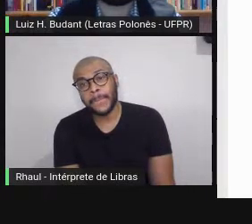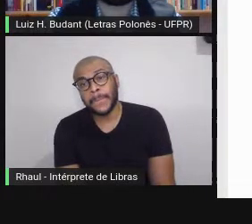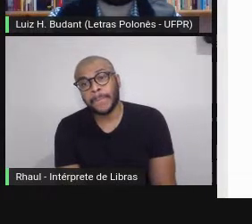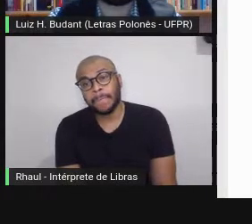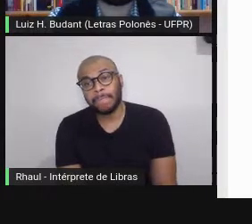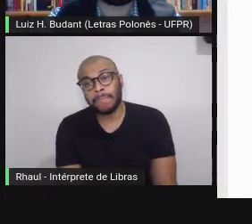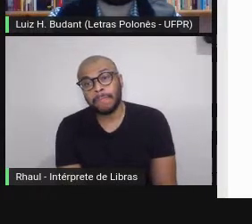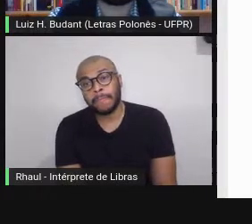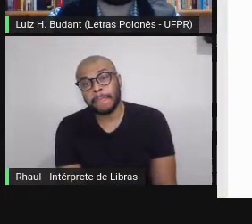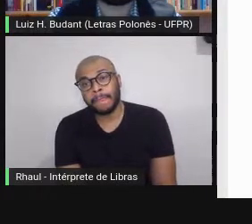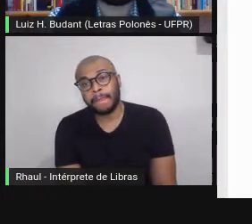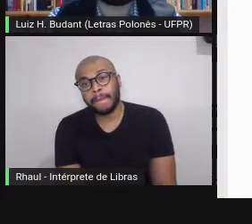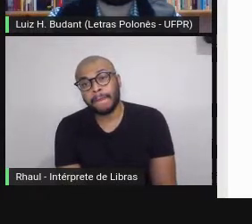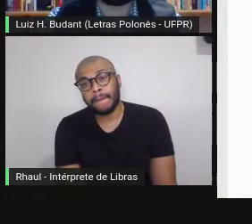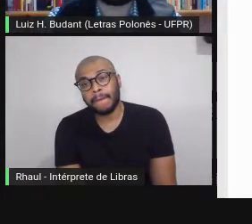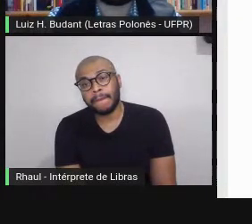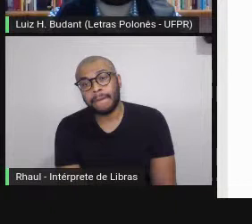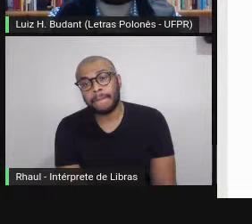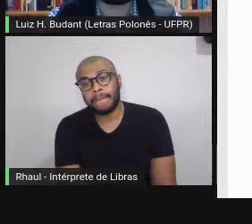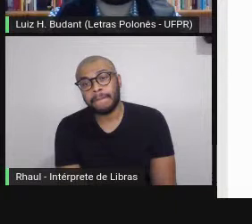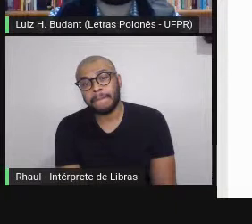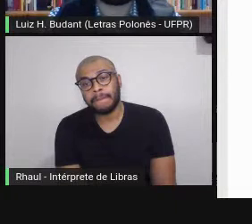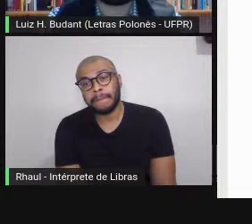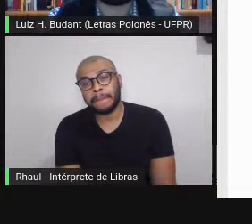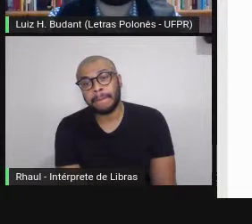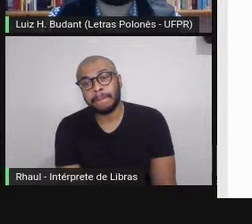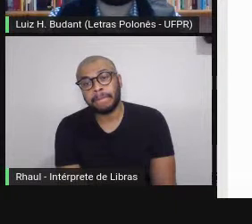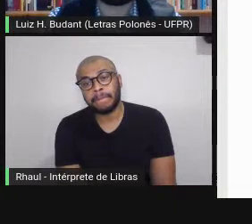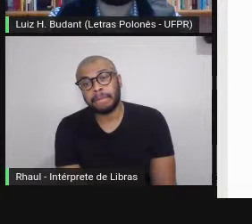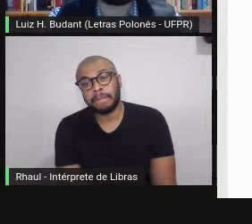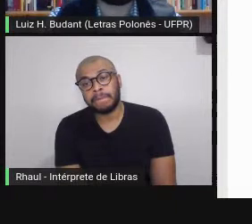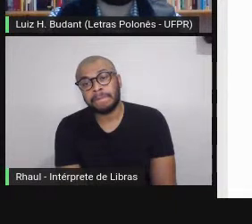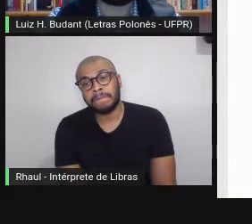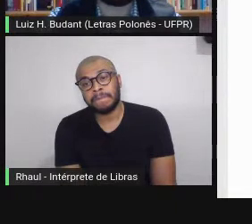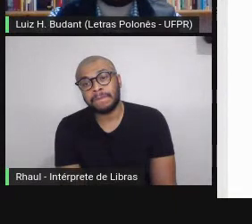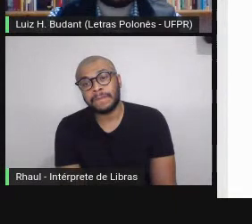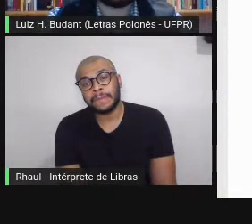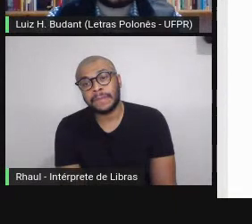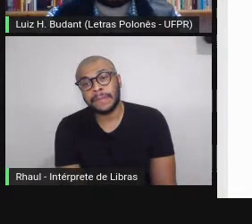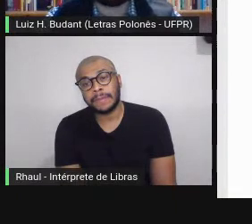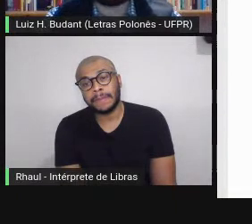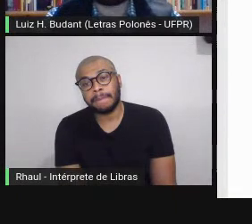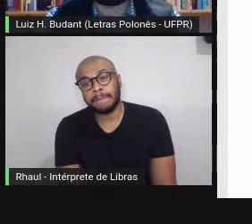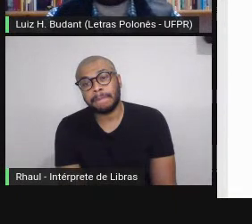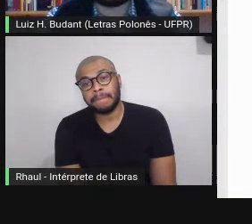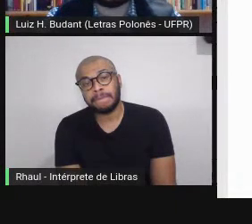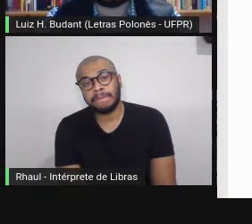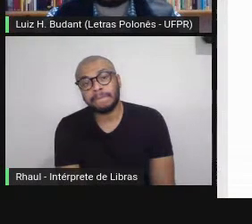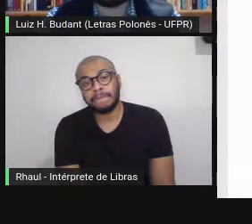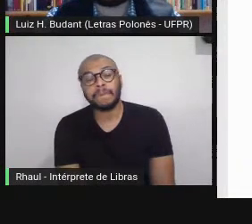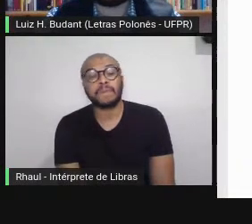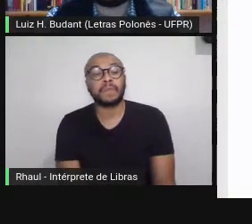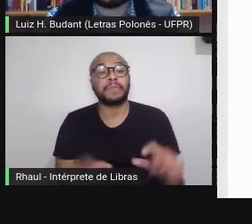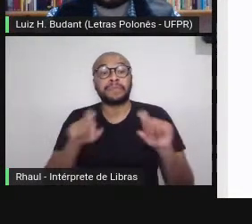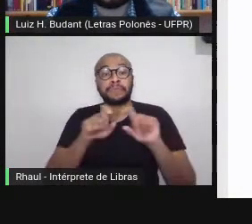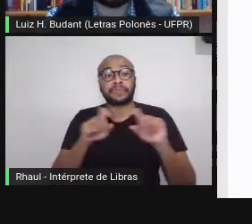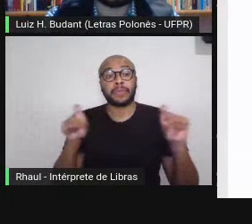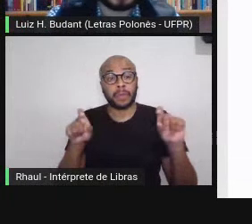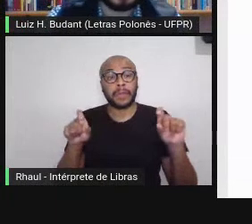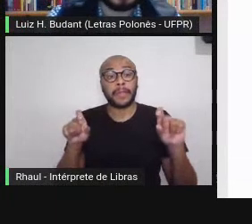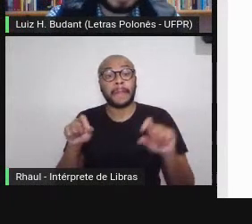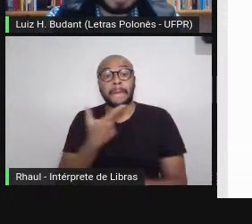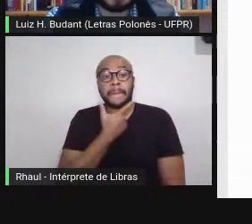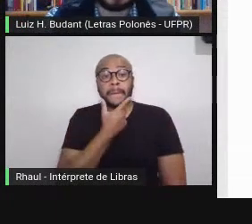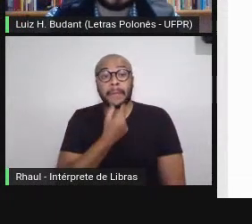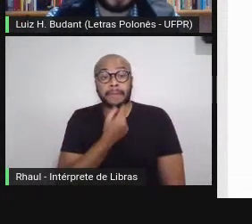Werlego, Umerlego, Jankego, tak? Werlemu, Werlego i tak dalej. Os sobrenomes